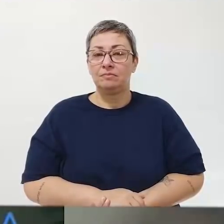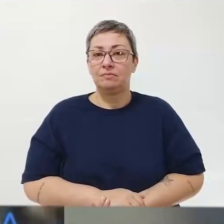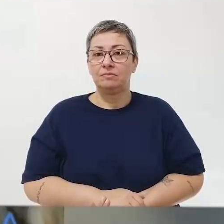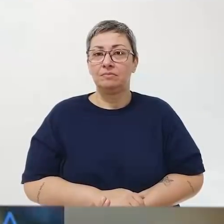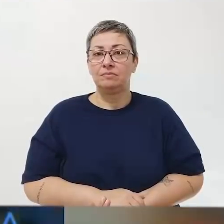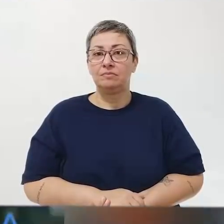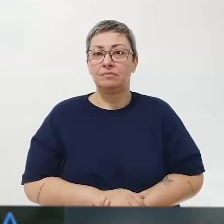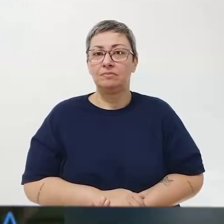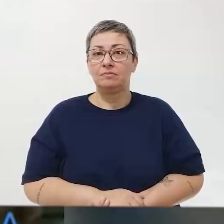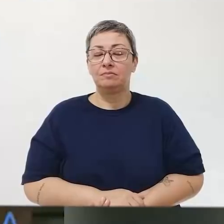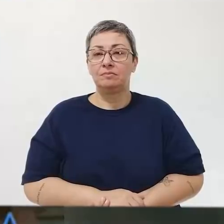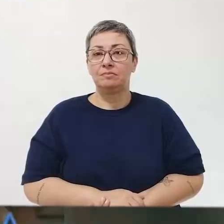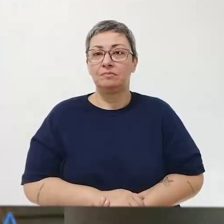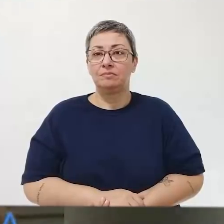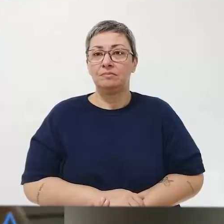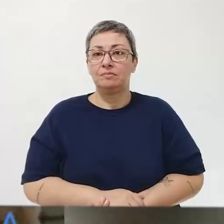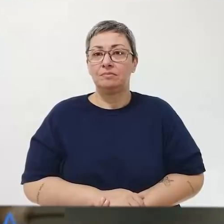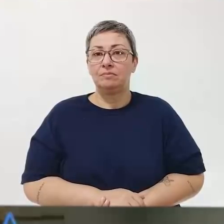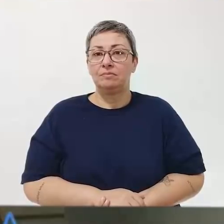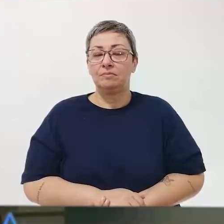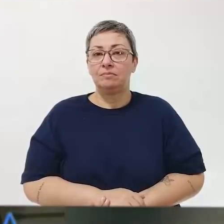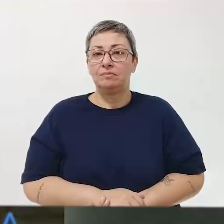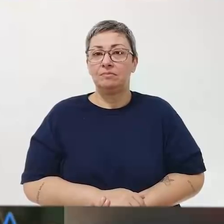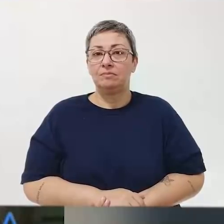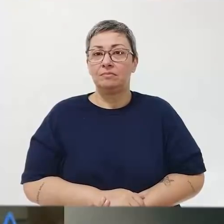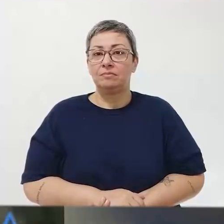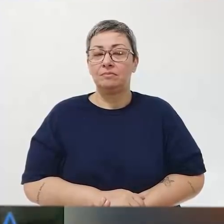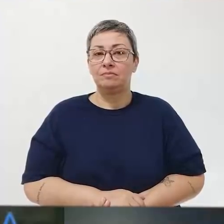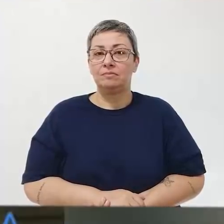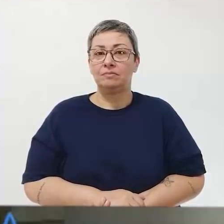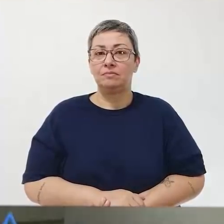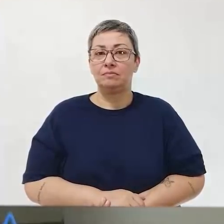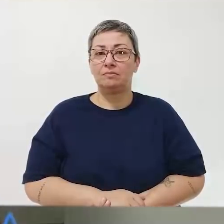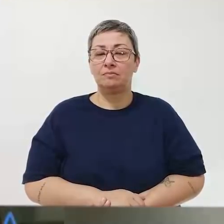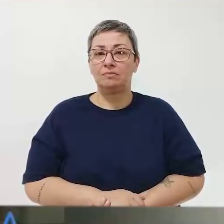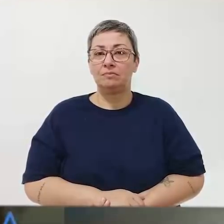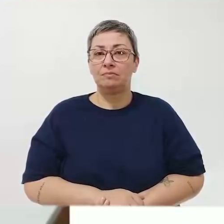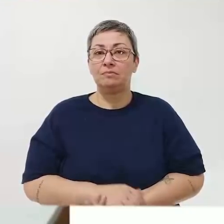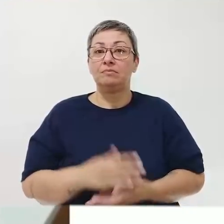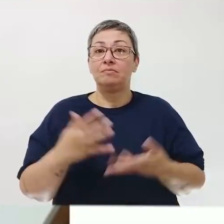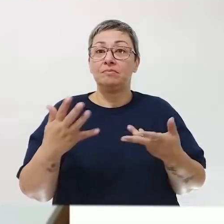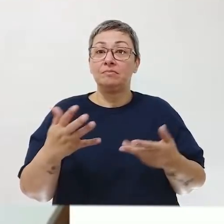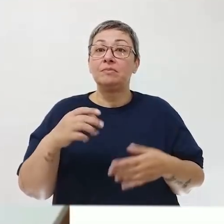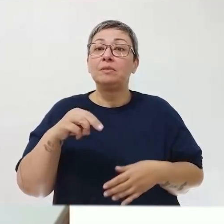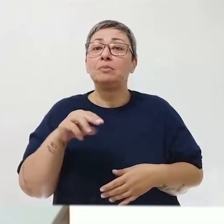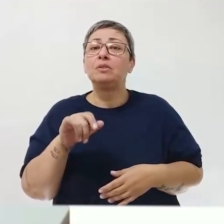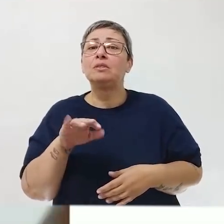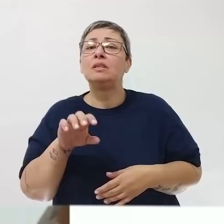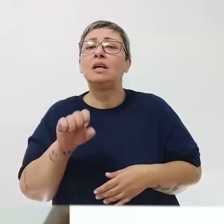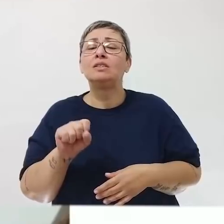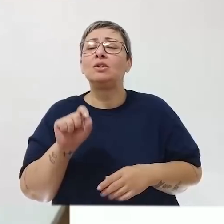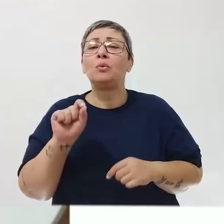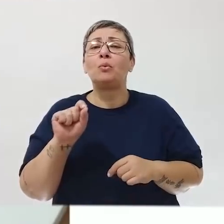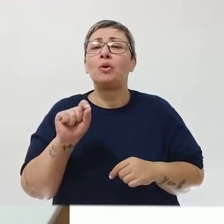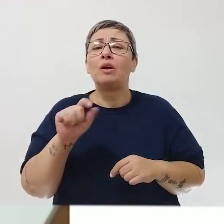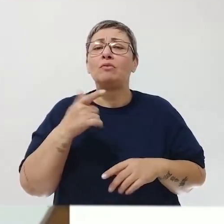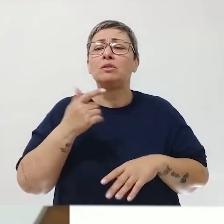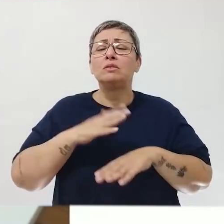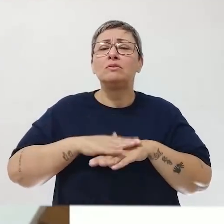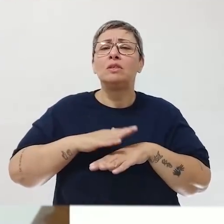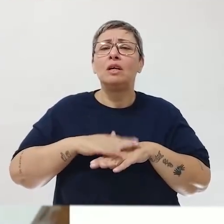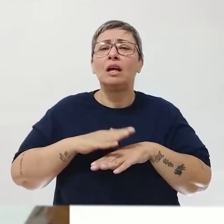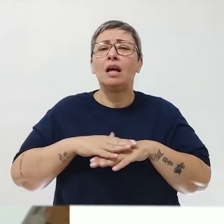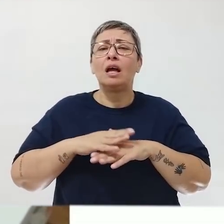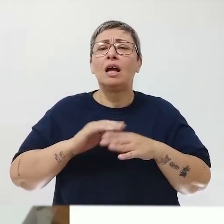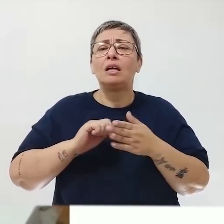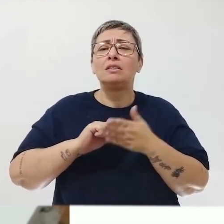passinho maloca, tocando passinho maloca, tocando passinho maloca no moleque aqui, ó. Moisés, Oi, você fez alguma